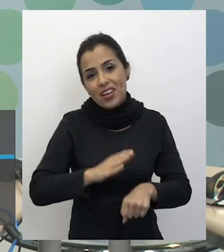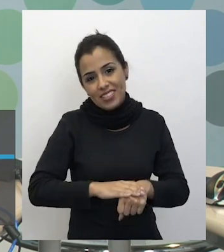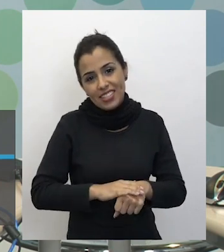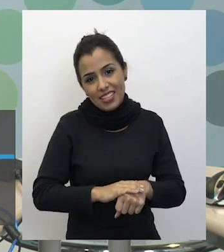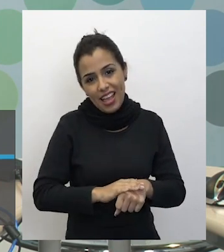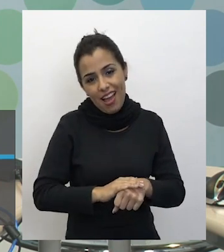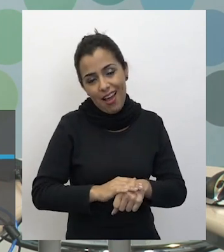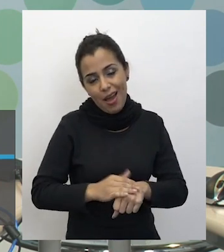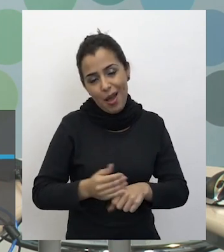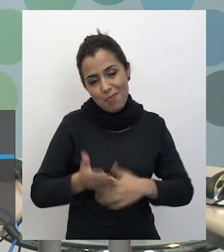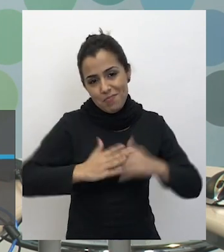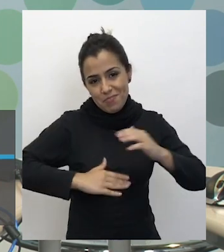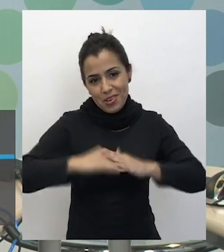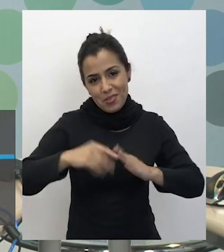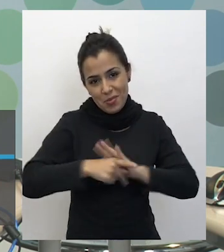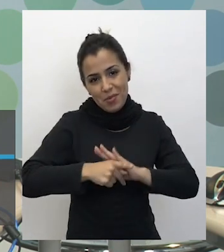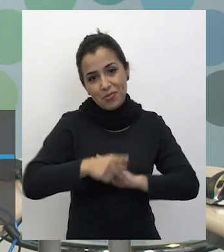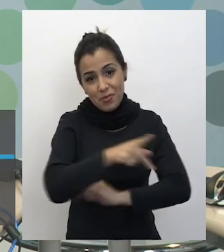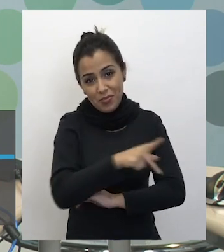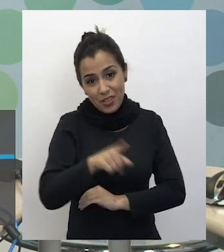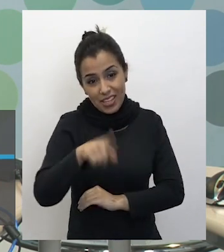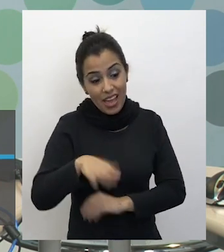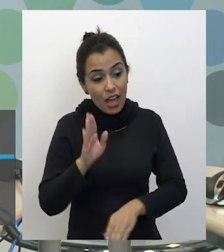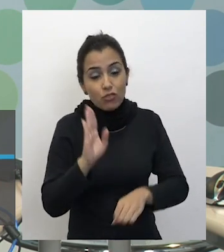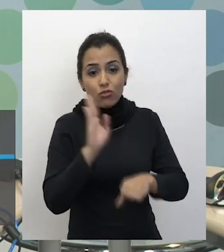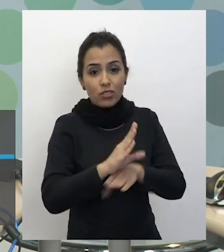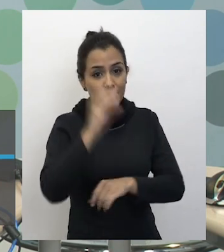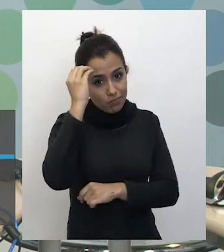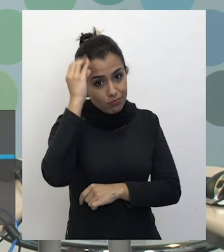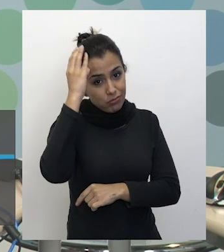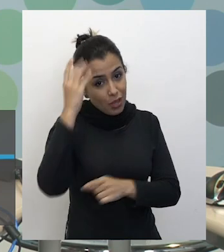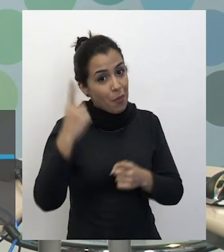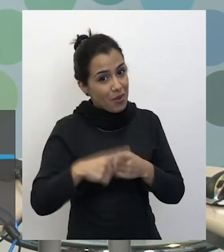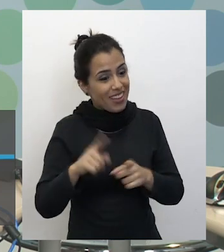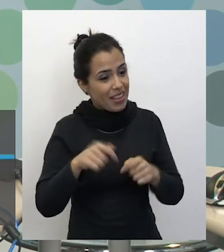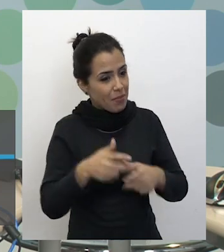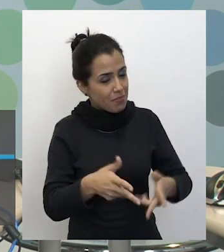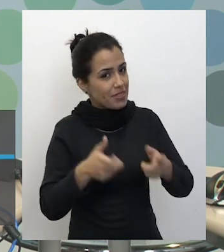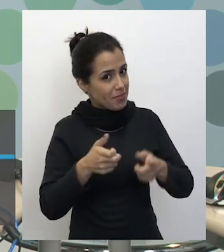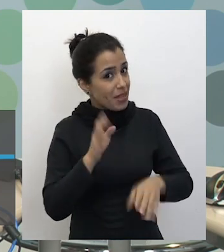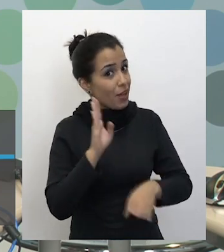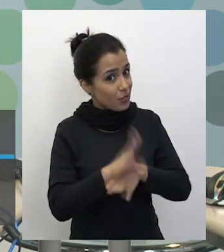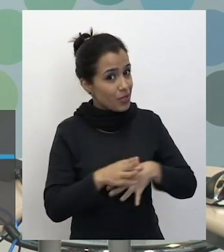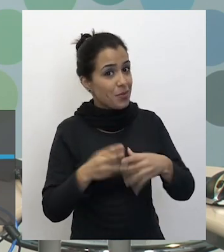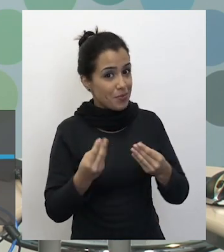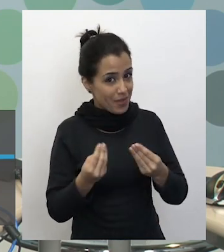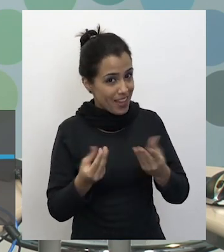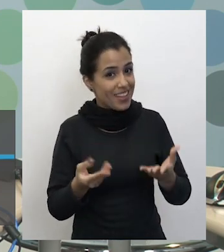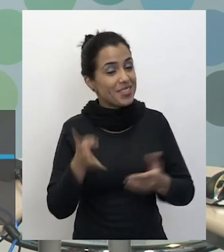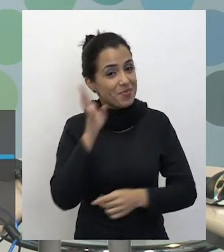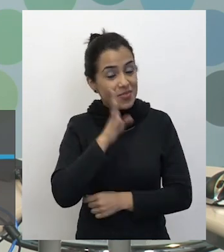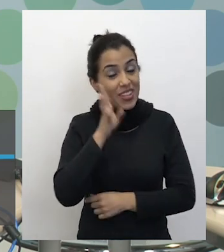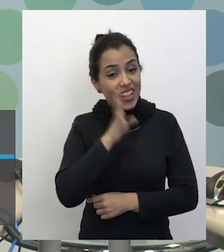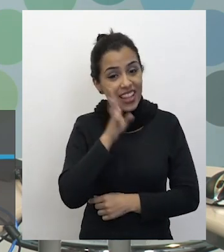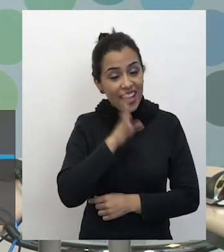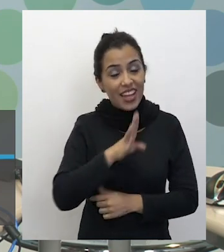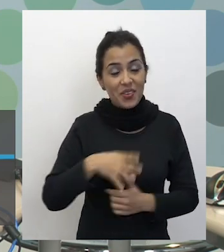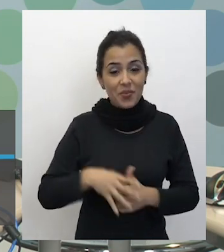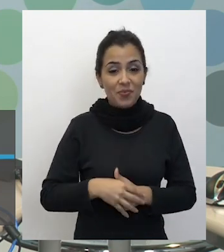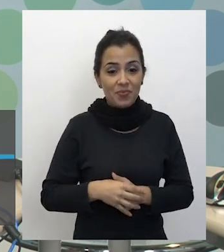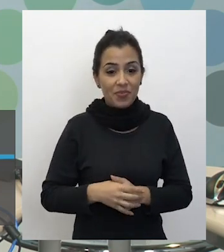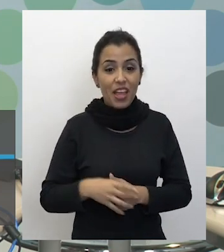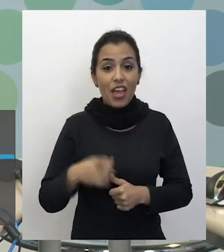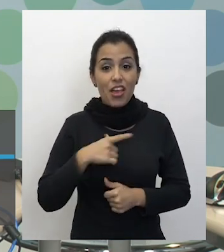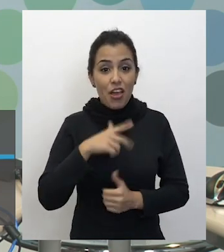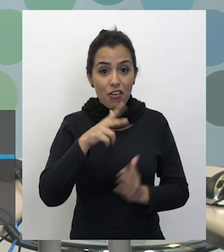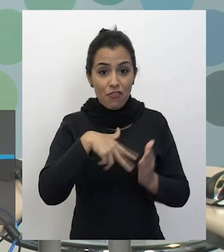professor, que é ajudar os alunos a obter o conhecimento, que está dando muito resultado. Pelo chat aqui, a gente só vê resultado legal. Ó. Vou